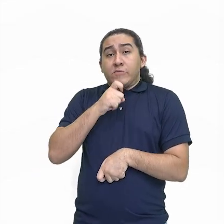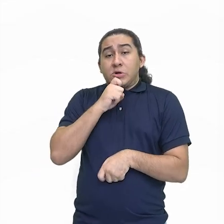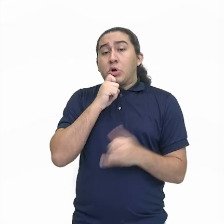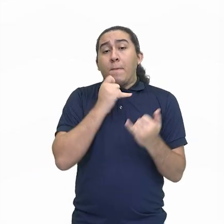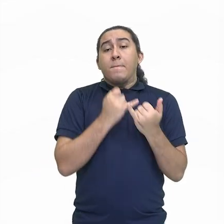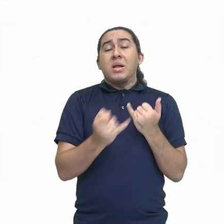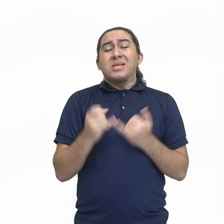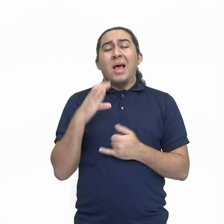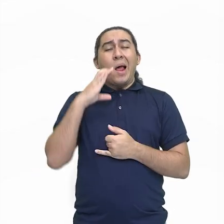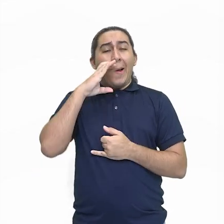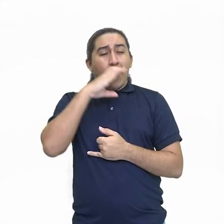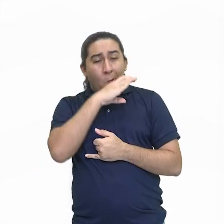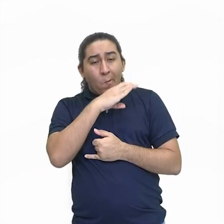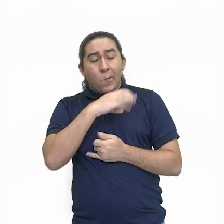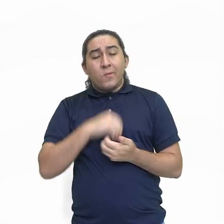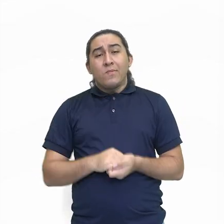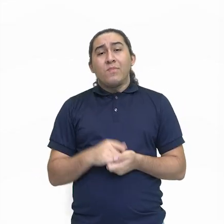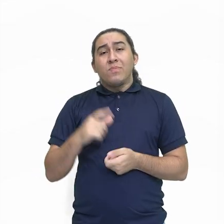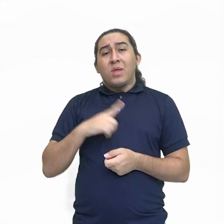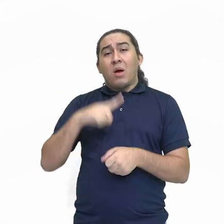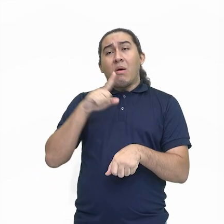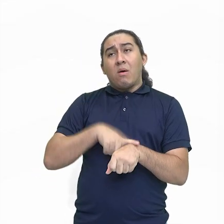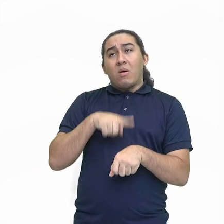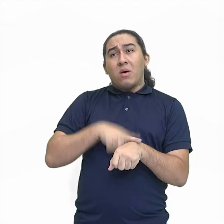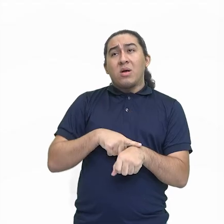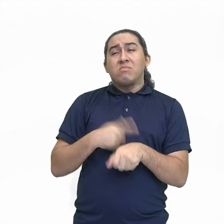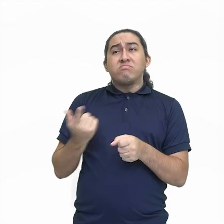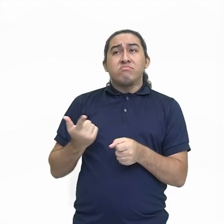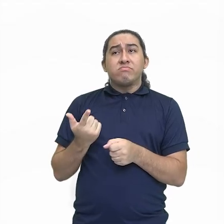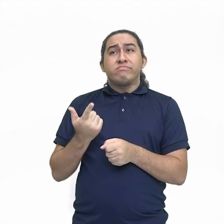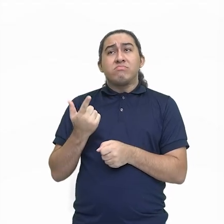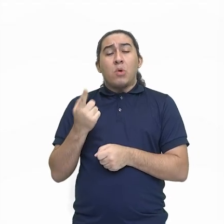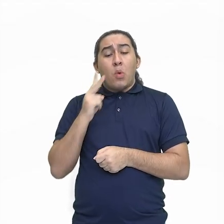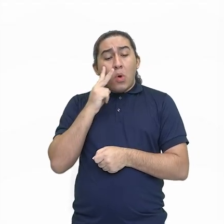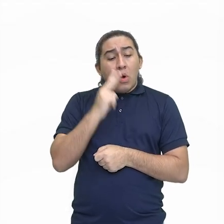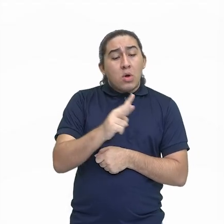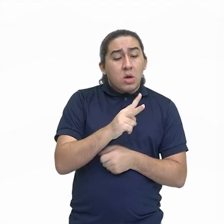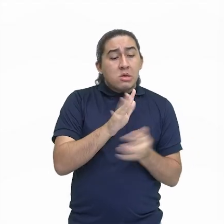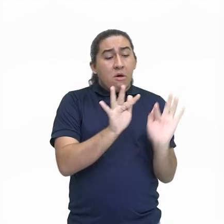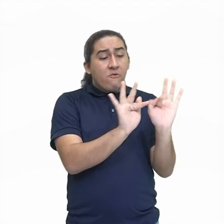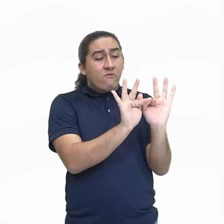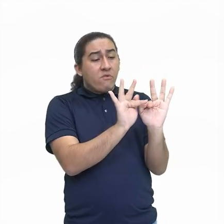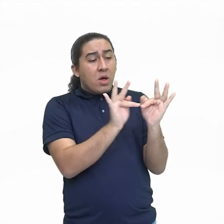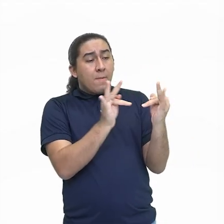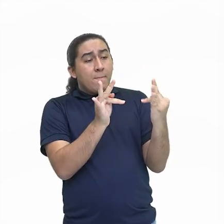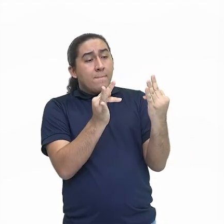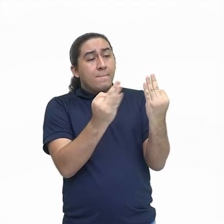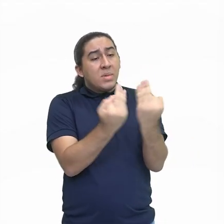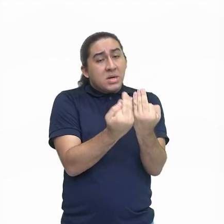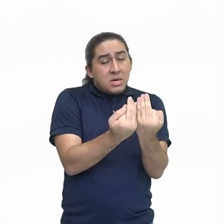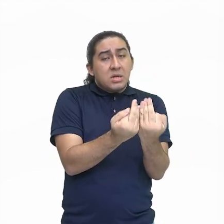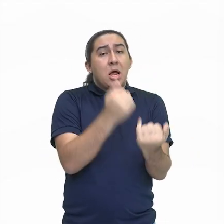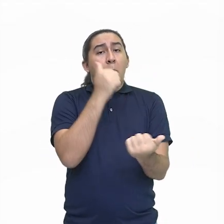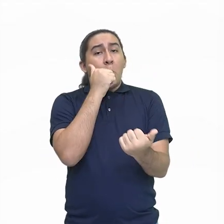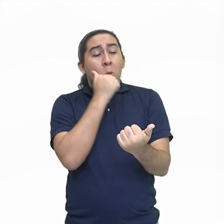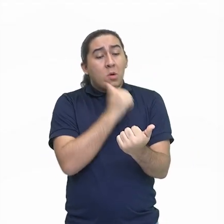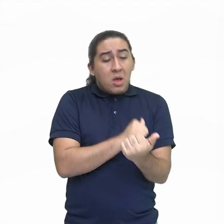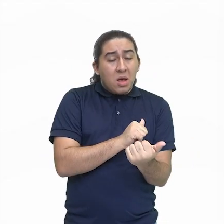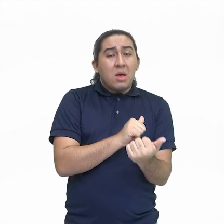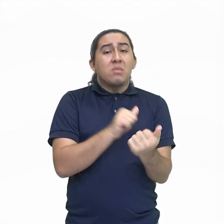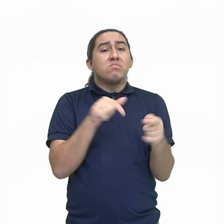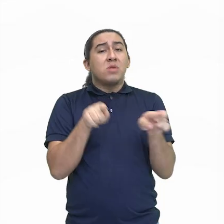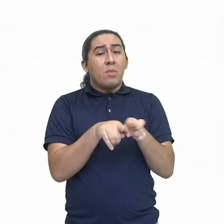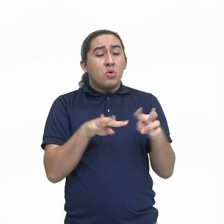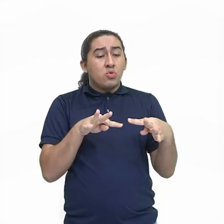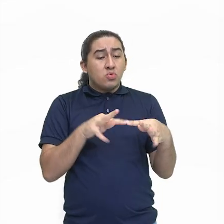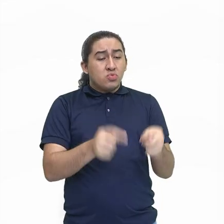ficou um instante assim besta, olhando os filhos, a mulher e a bagagem pesada. O